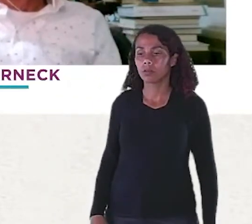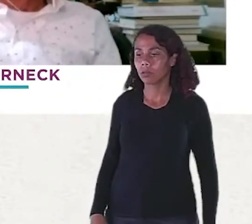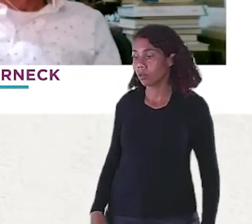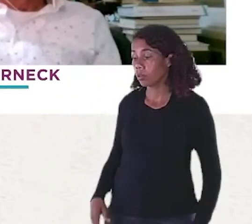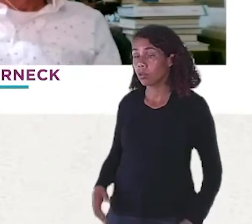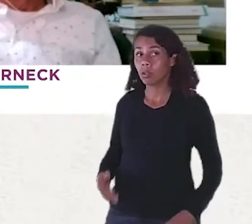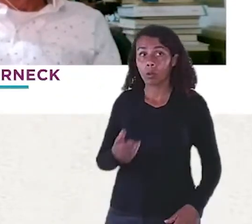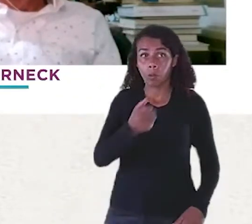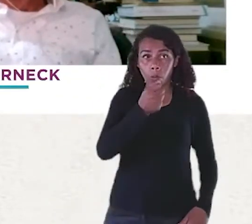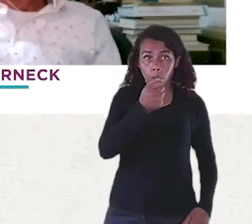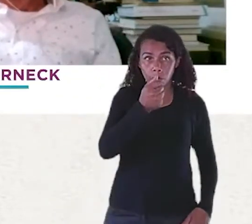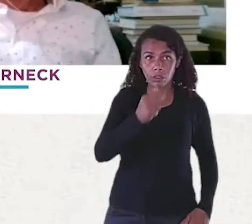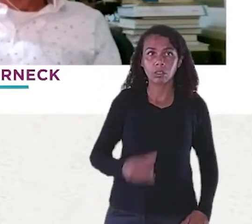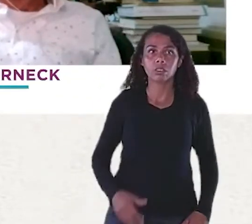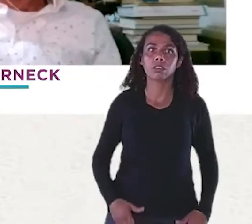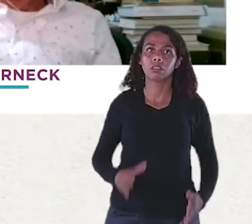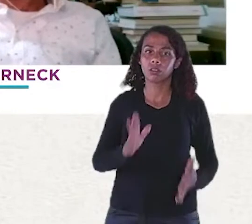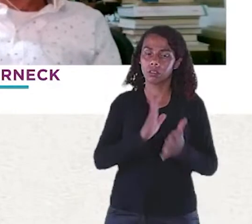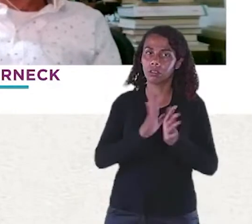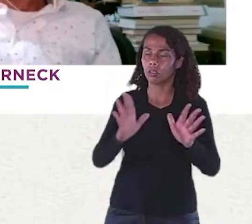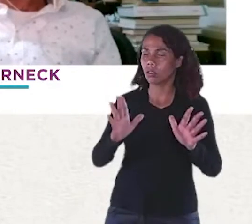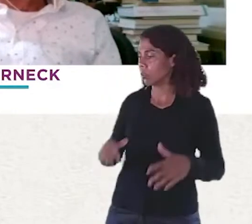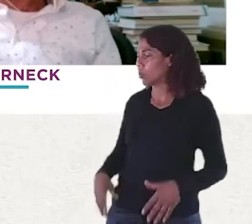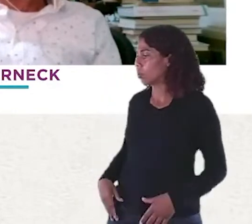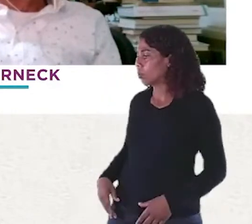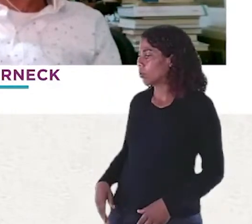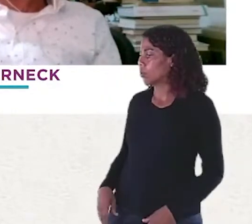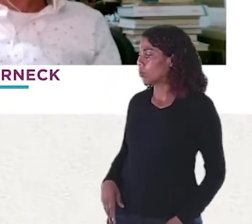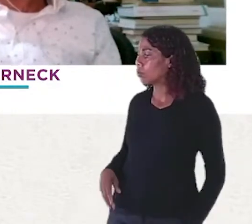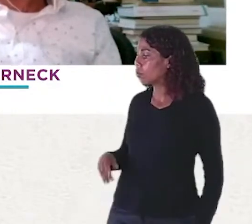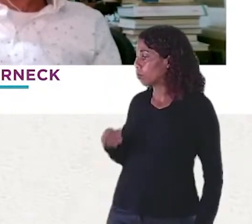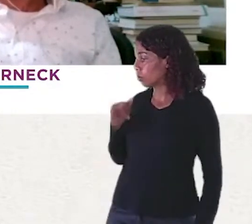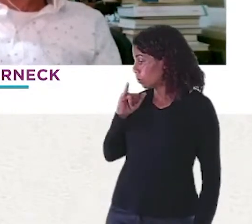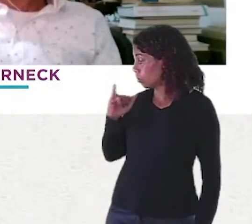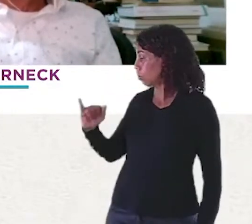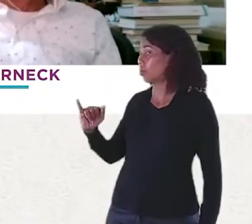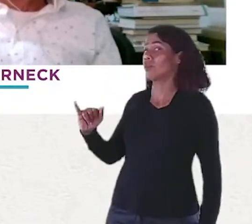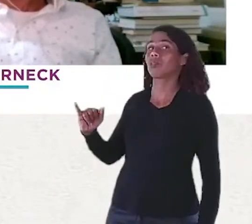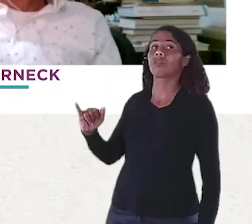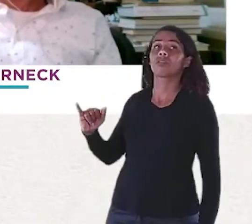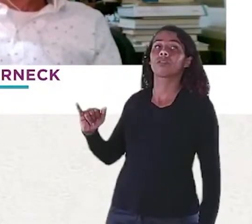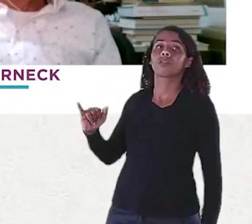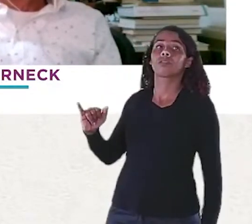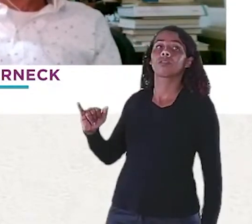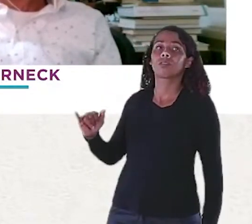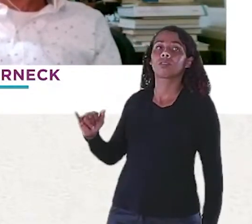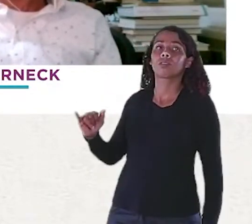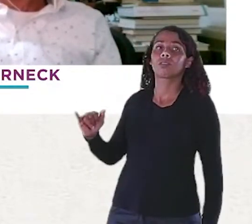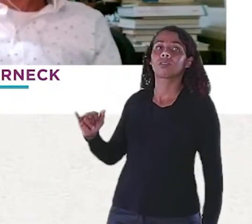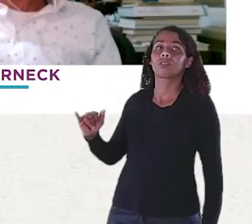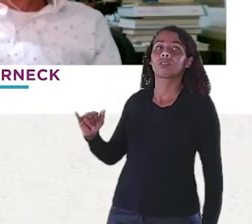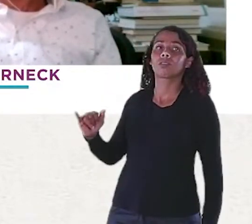final, você está de novo emborcado em uma biografia. A última